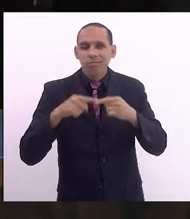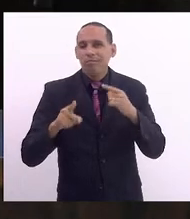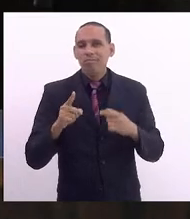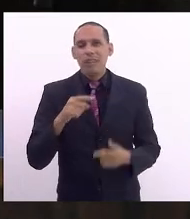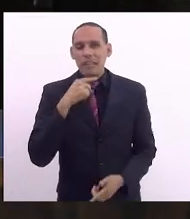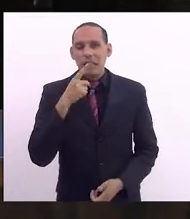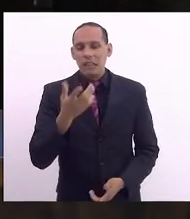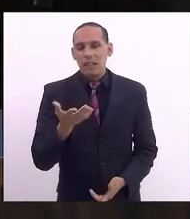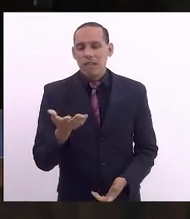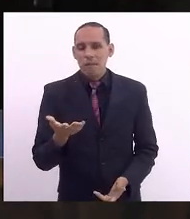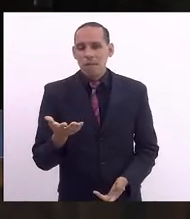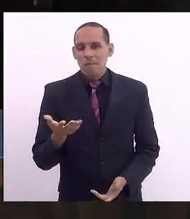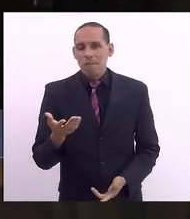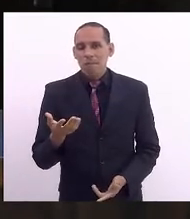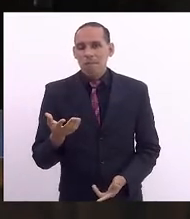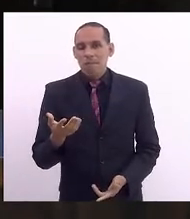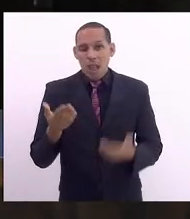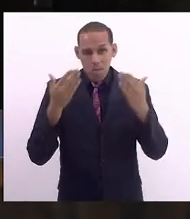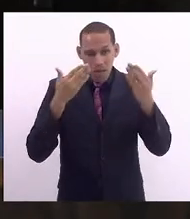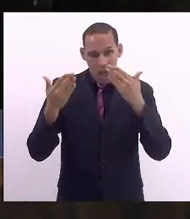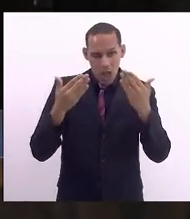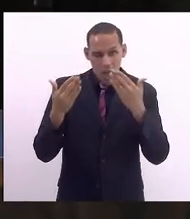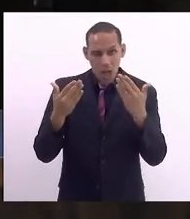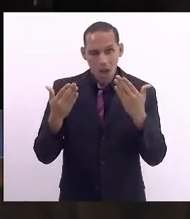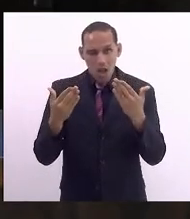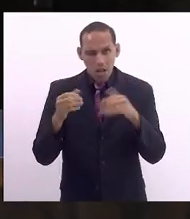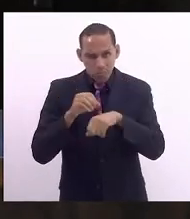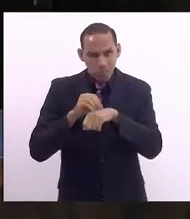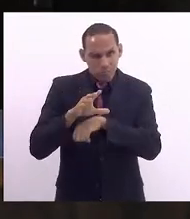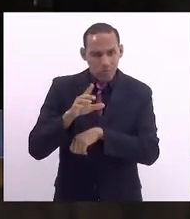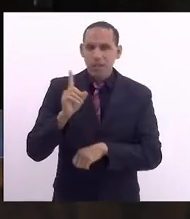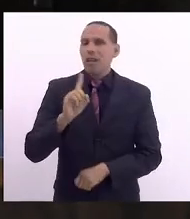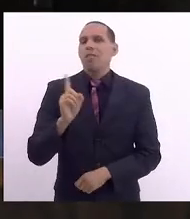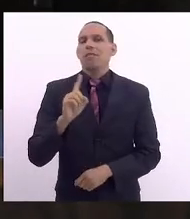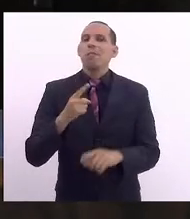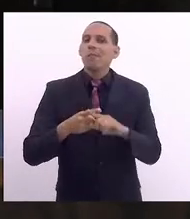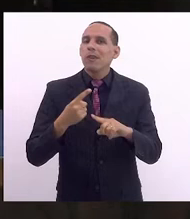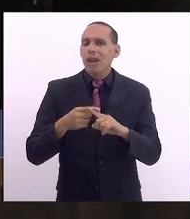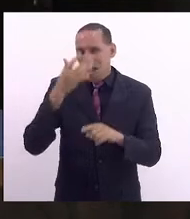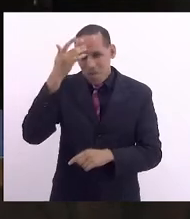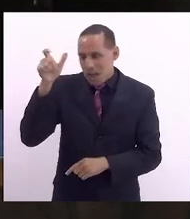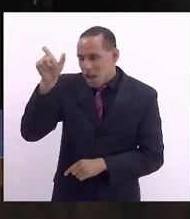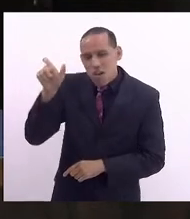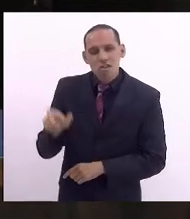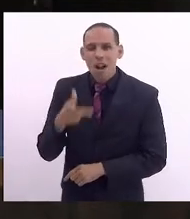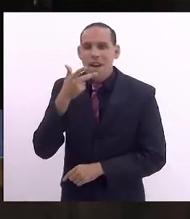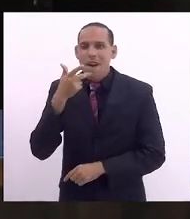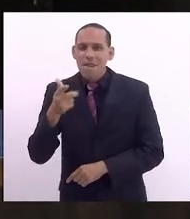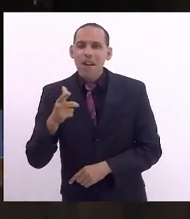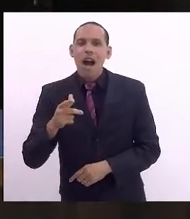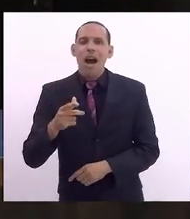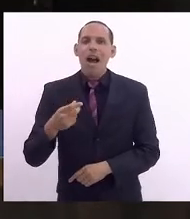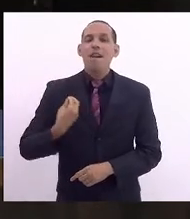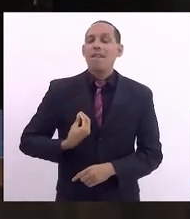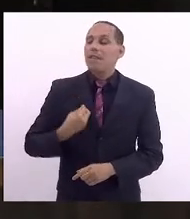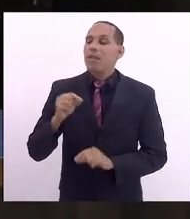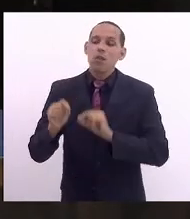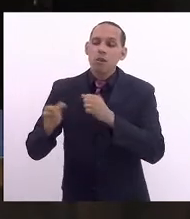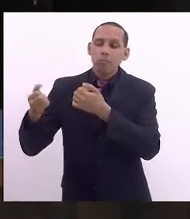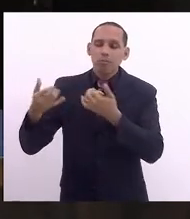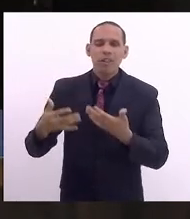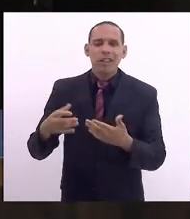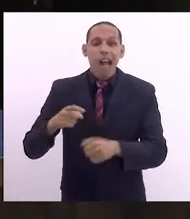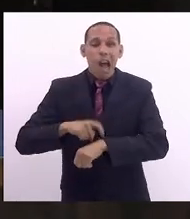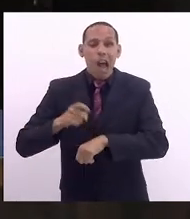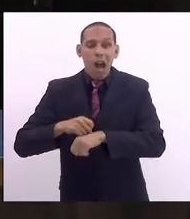Não é recomendado no campo da psicologia que a pessoa que relate uma situação vivenciada num momento de extrema